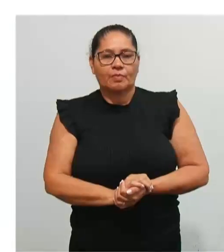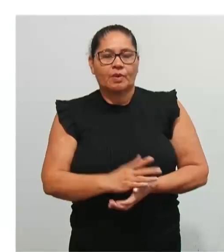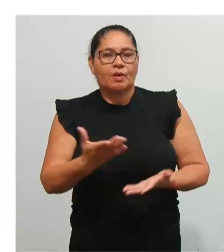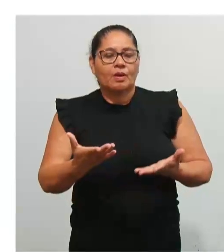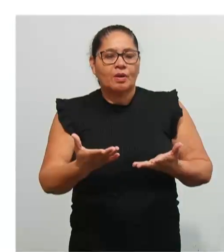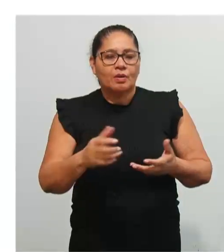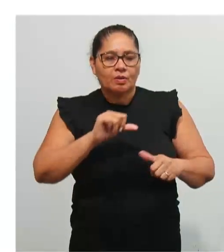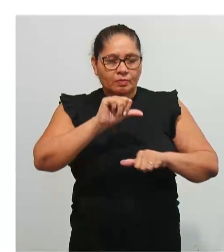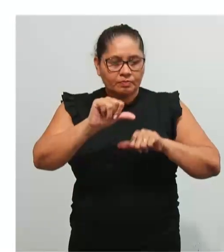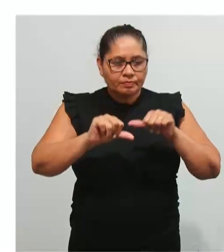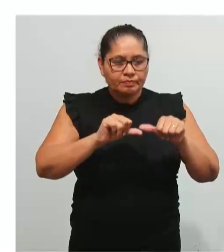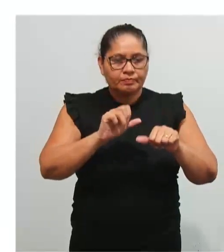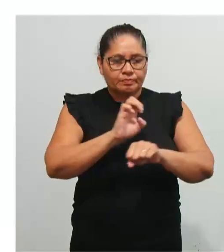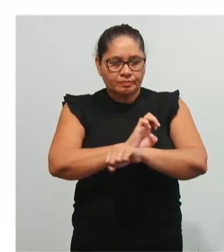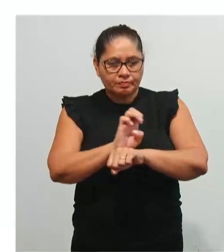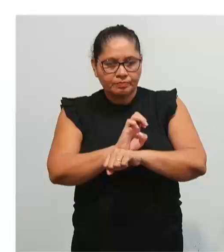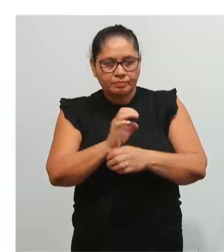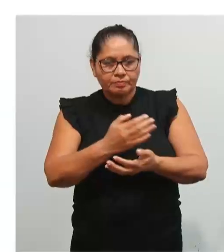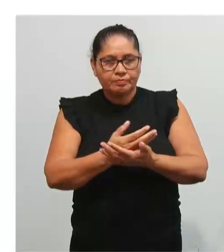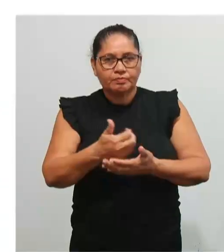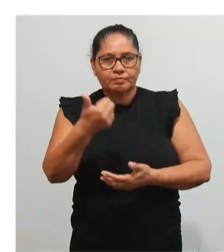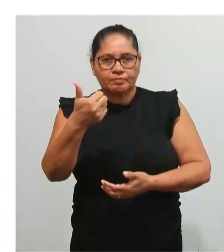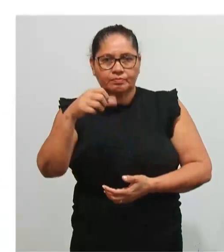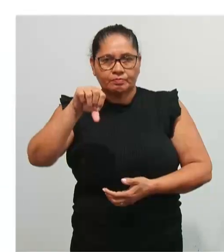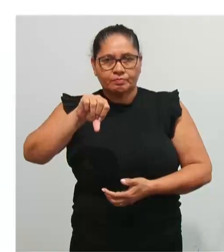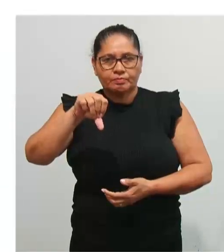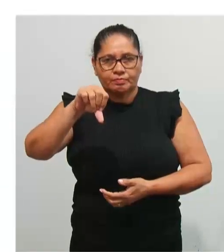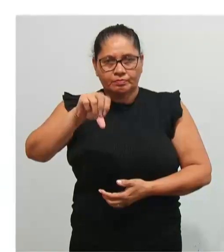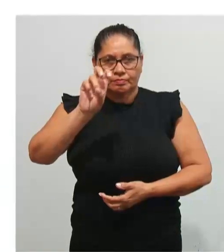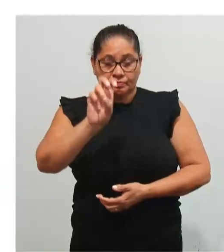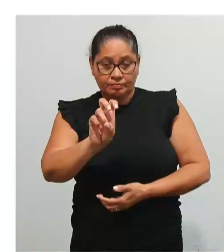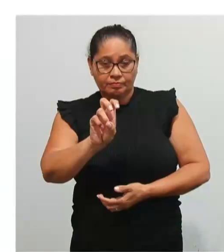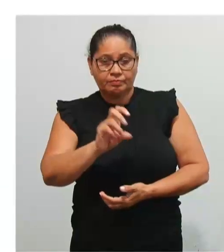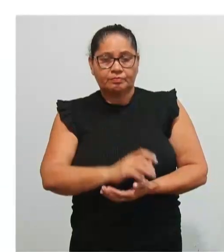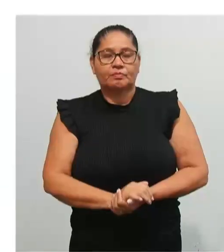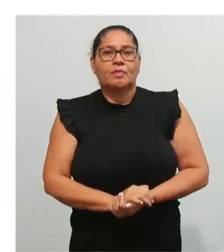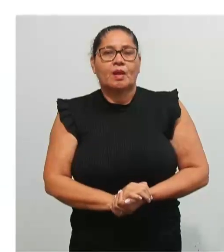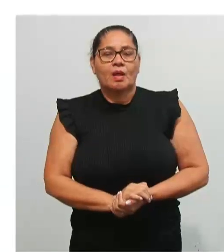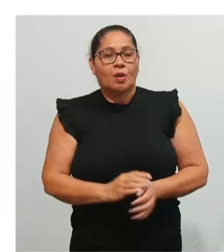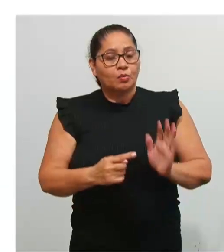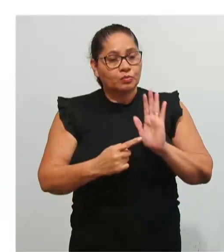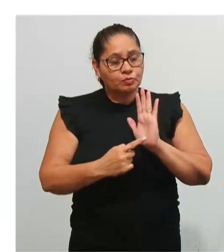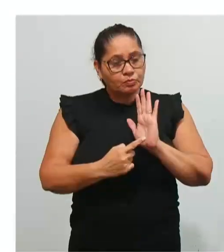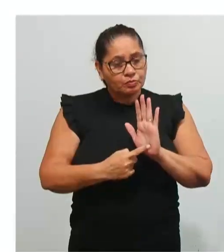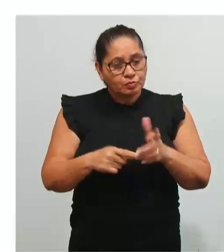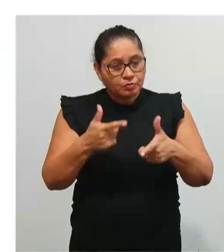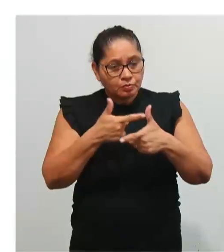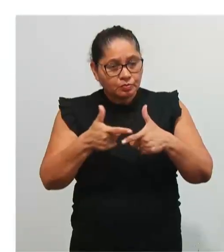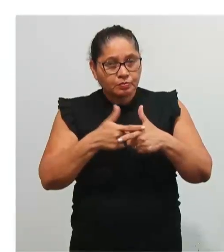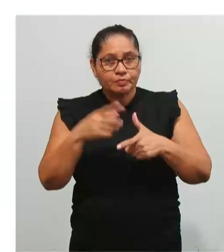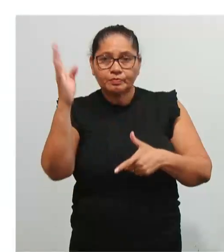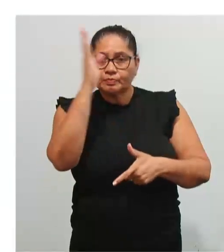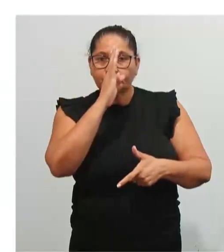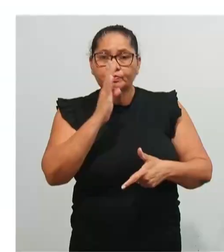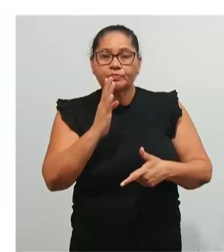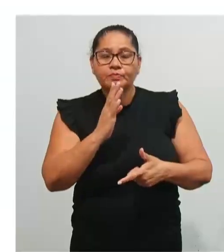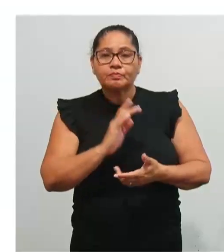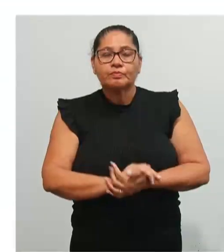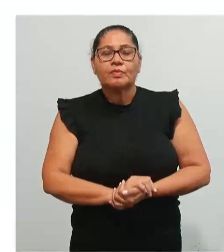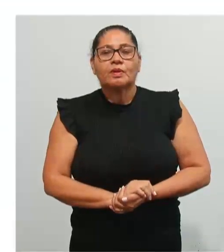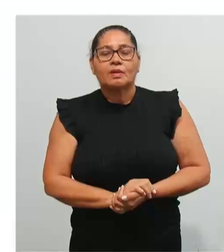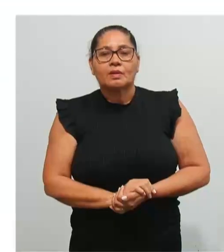do Estado, iniciada em 1995, constatou-se que o problema do Brasil estava